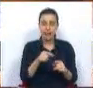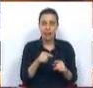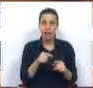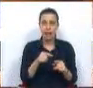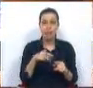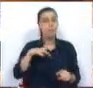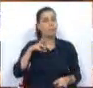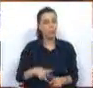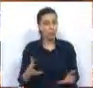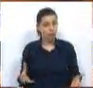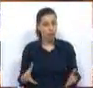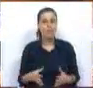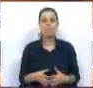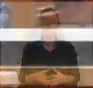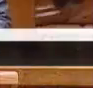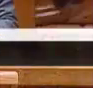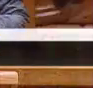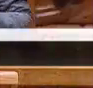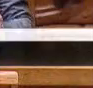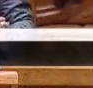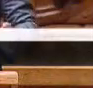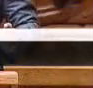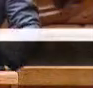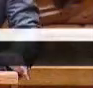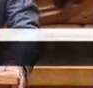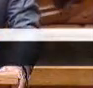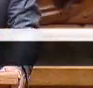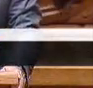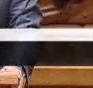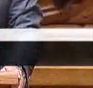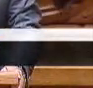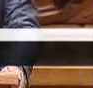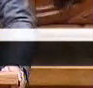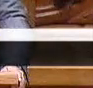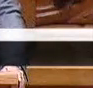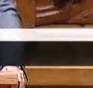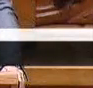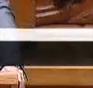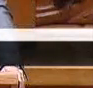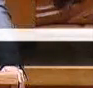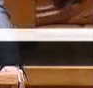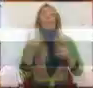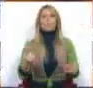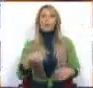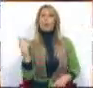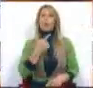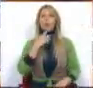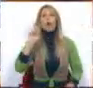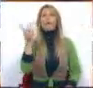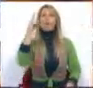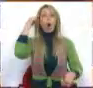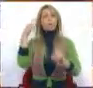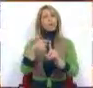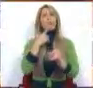em Portugal. E, portanto, nós temos dois grandes objetivos. Um primeiro grande objetivo,